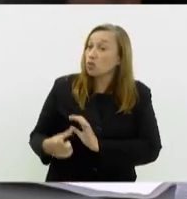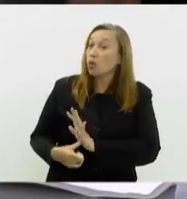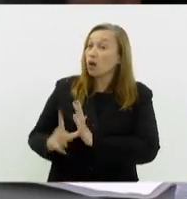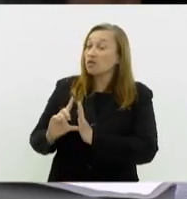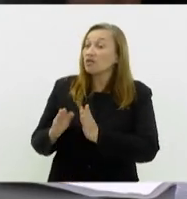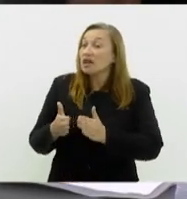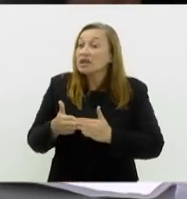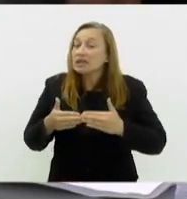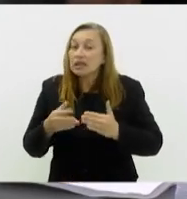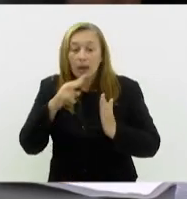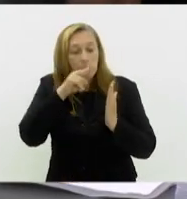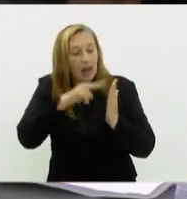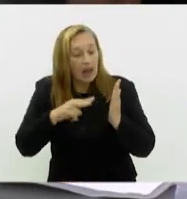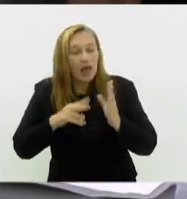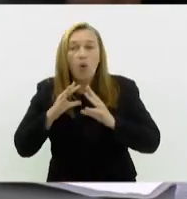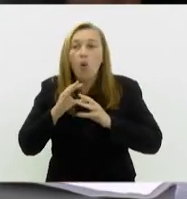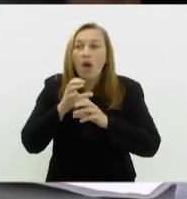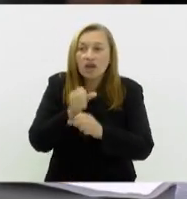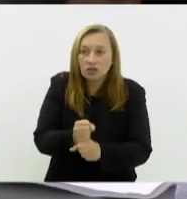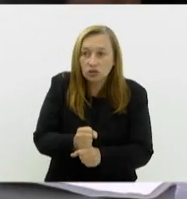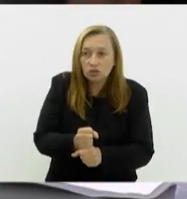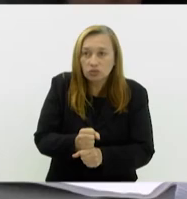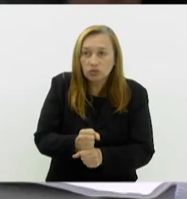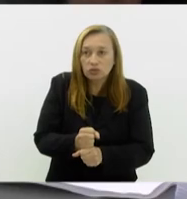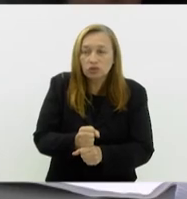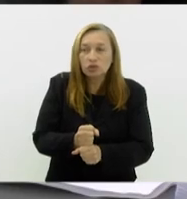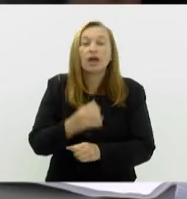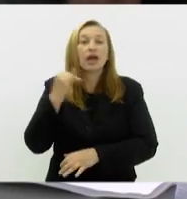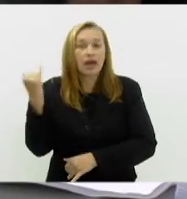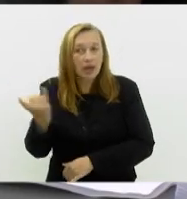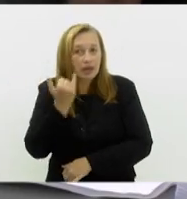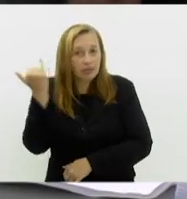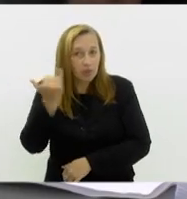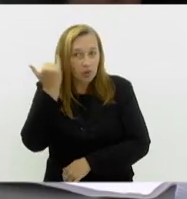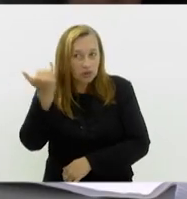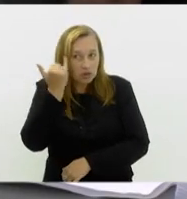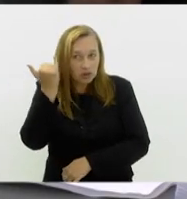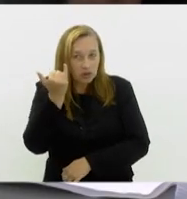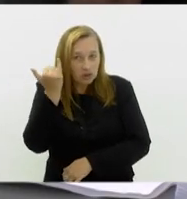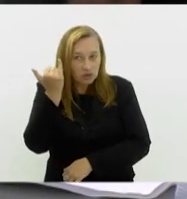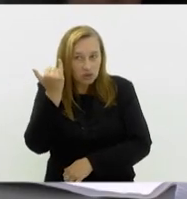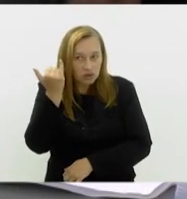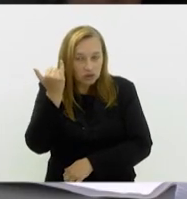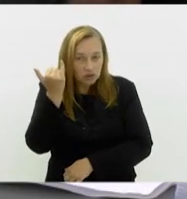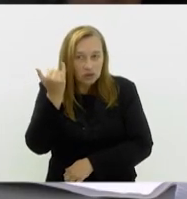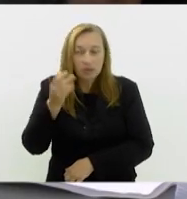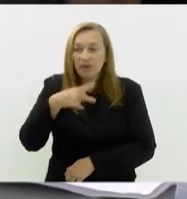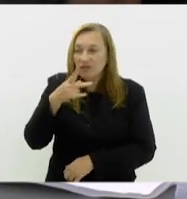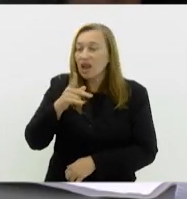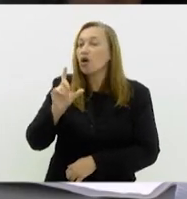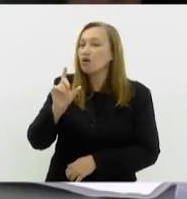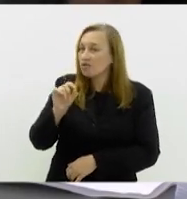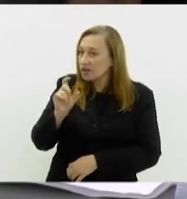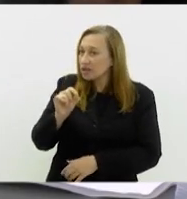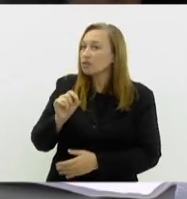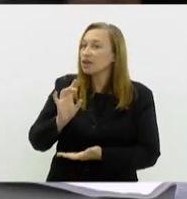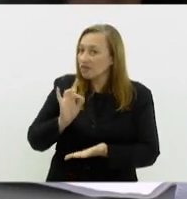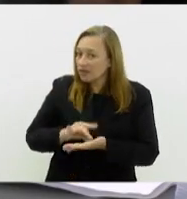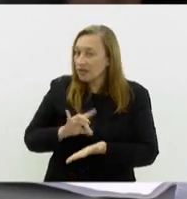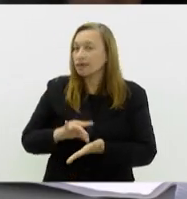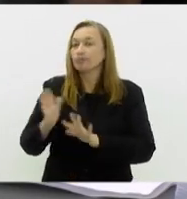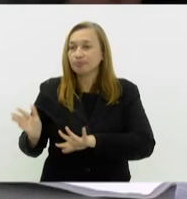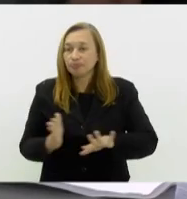licença para ler o resumo acho que esse é um um elemento importante pra gente resgatar o que de fato é verdade foi isso que foi